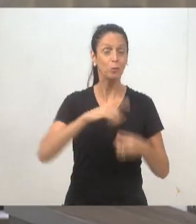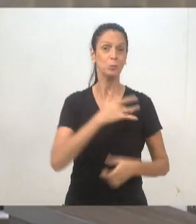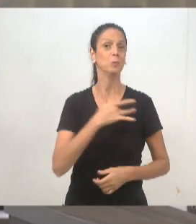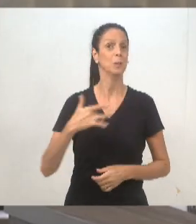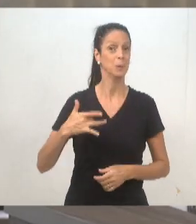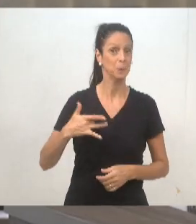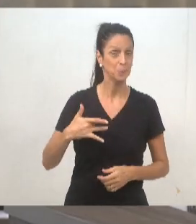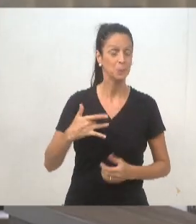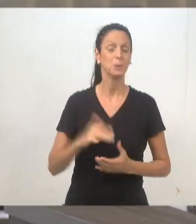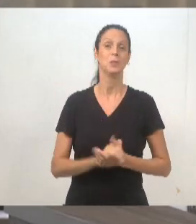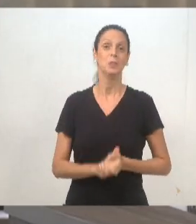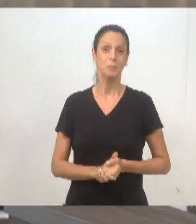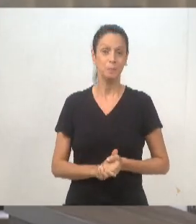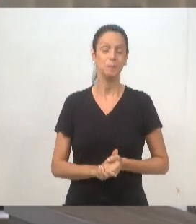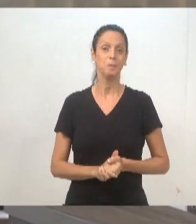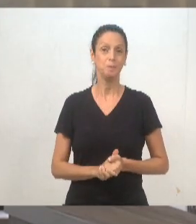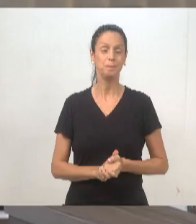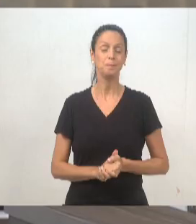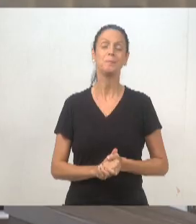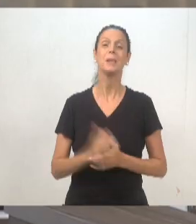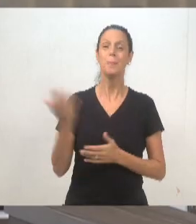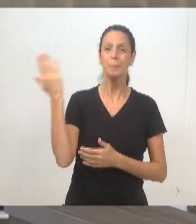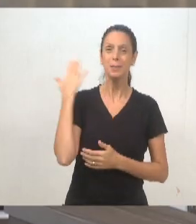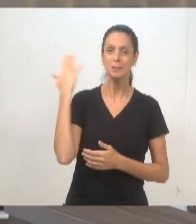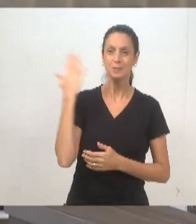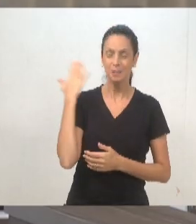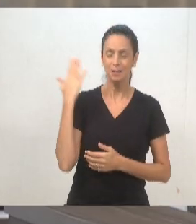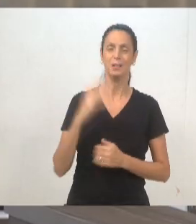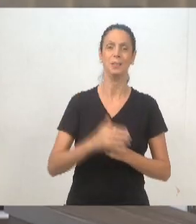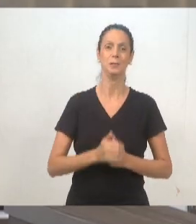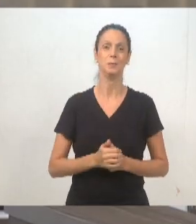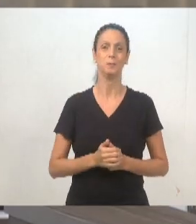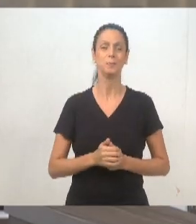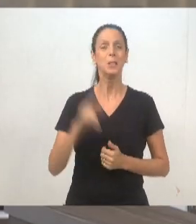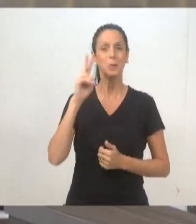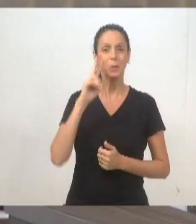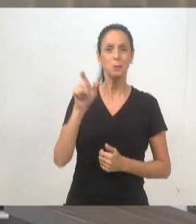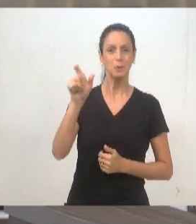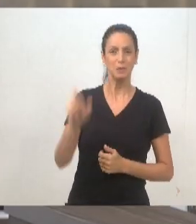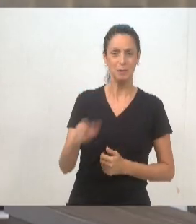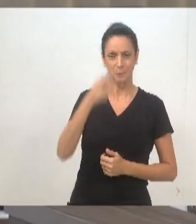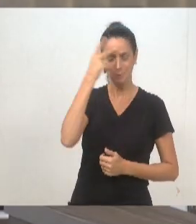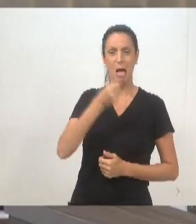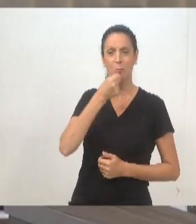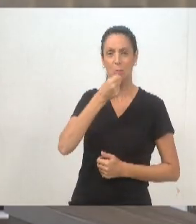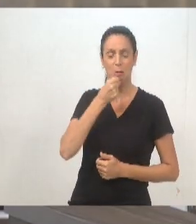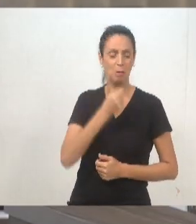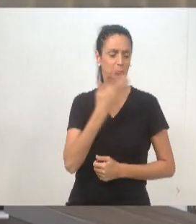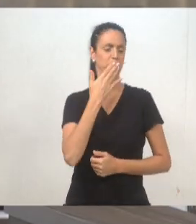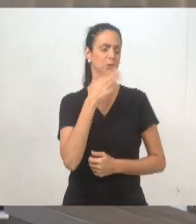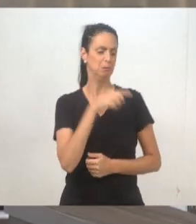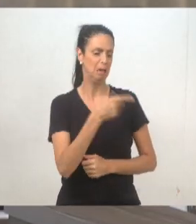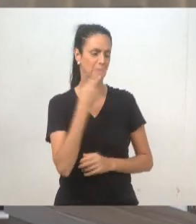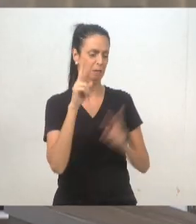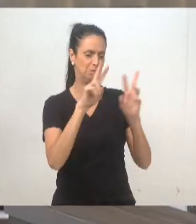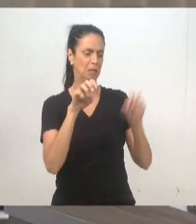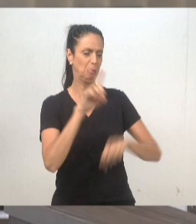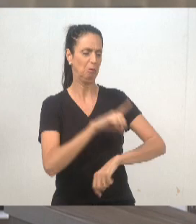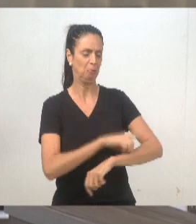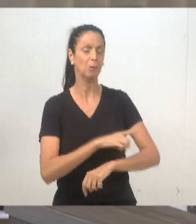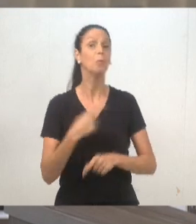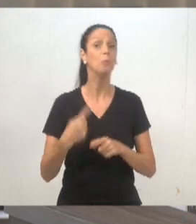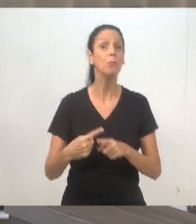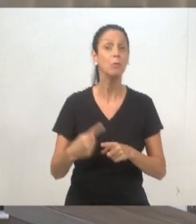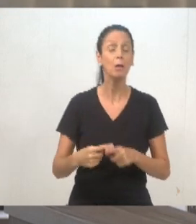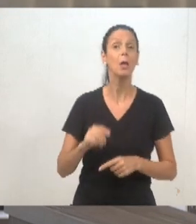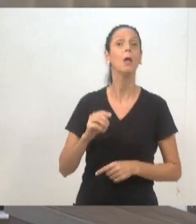dizer o seguinte, quando teve esse assunto da dengue, há uns anos atrás, eu fui inclusive debochado por um jornalista, porque eu já conversando com os agentes comunitários de saúde,